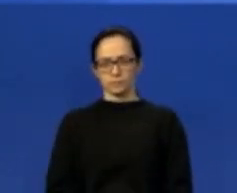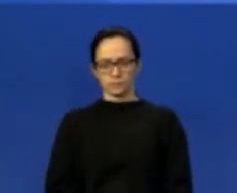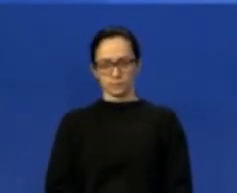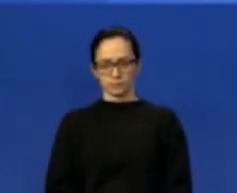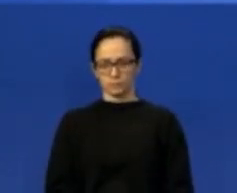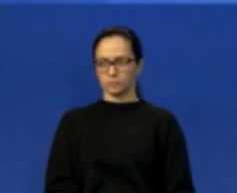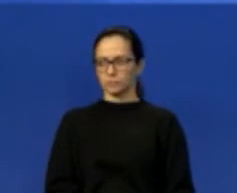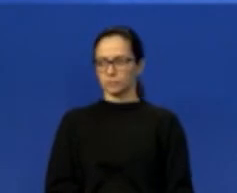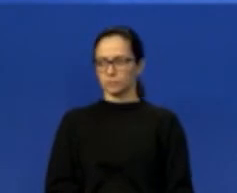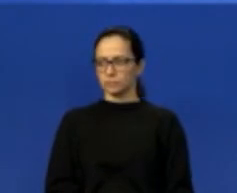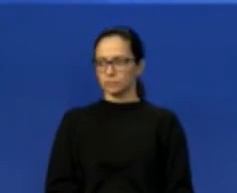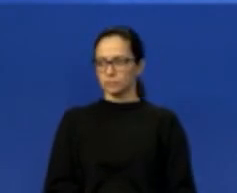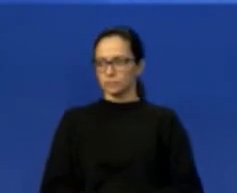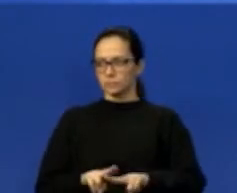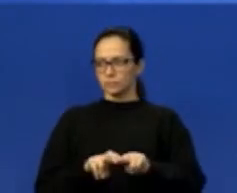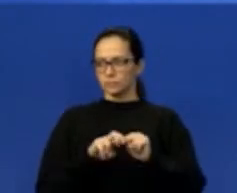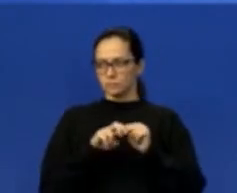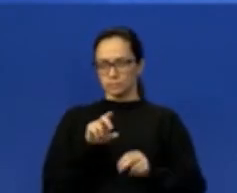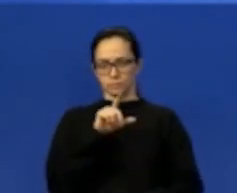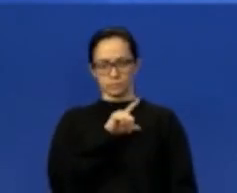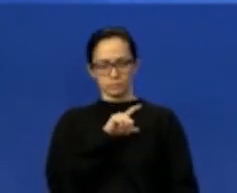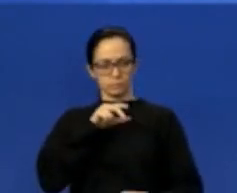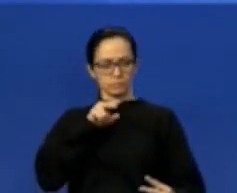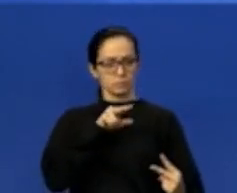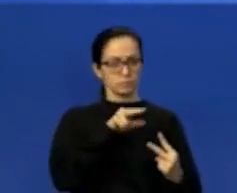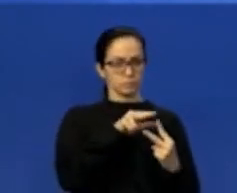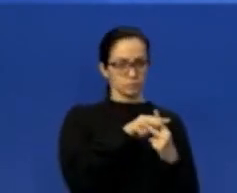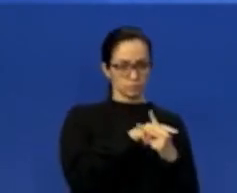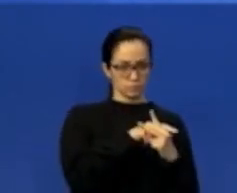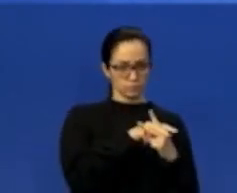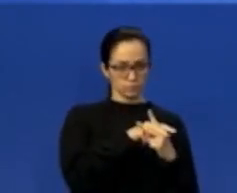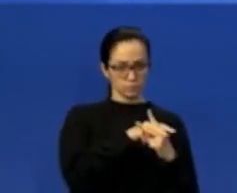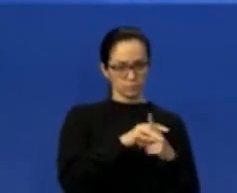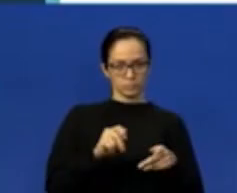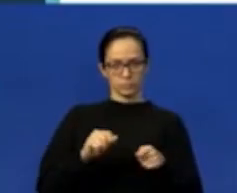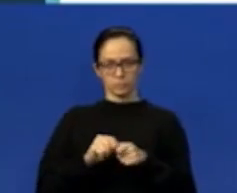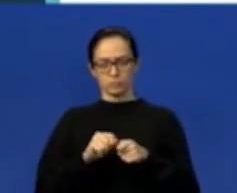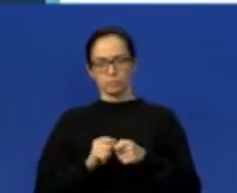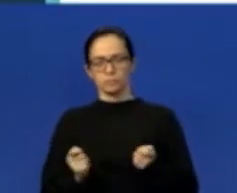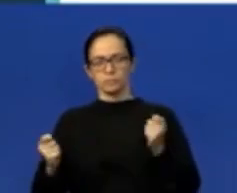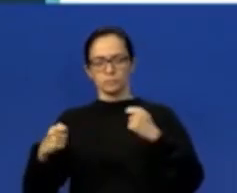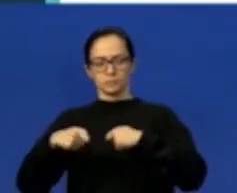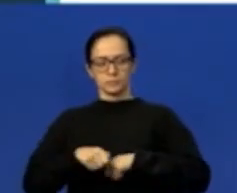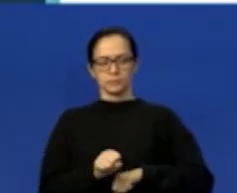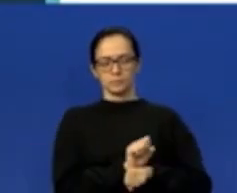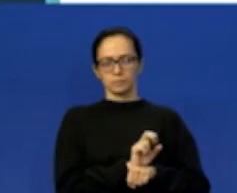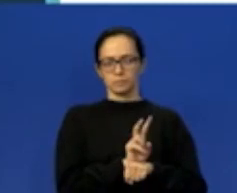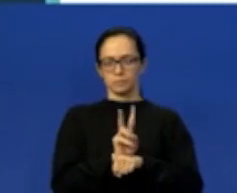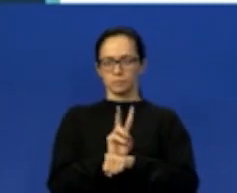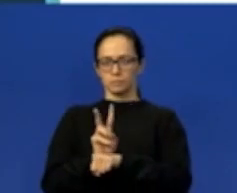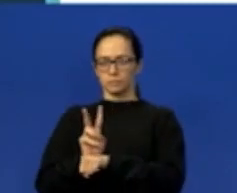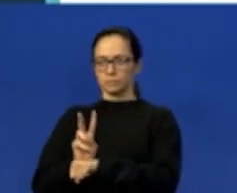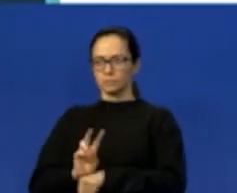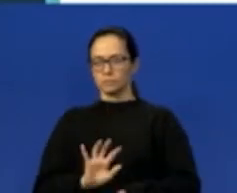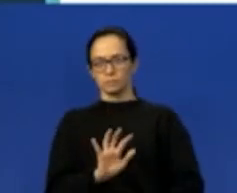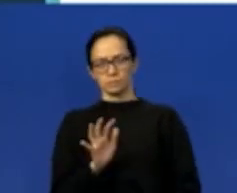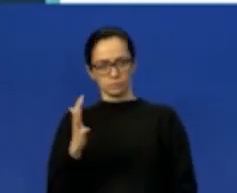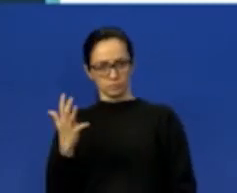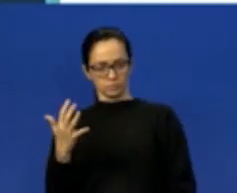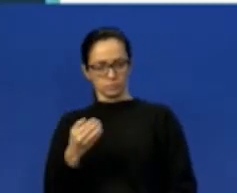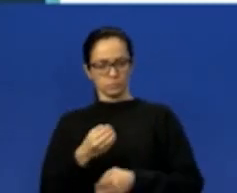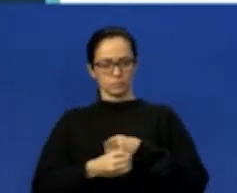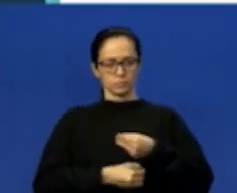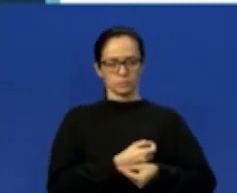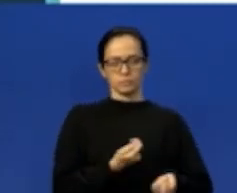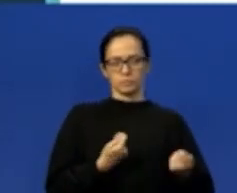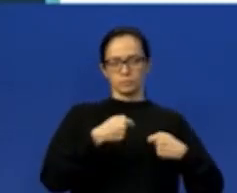Então aí nós temos, né, as lutas, elas promovem, né, o controle muscular, né? Há necessidade de